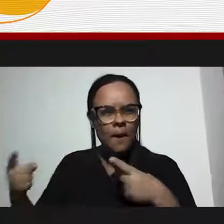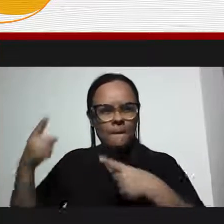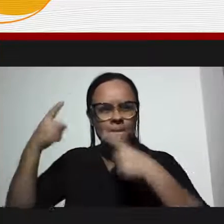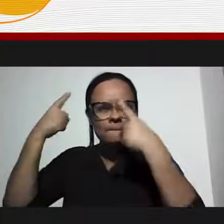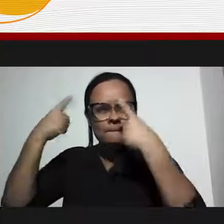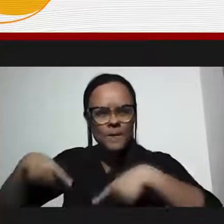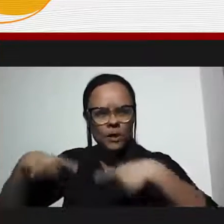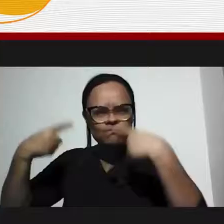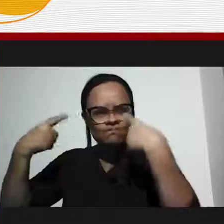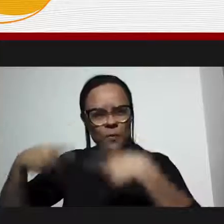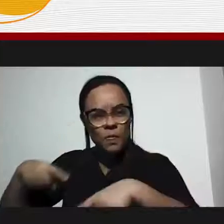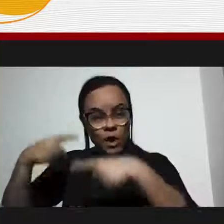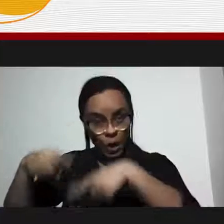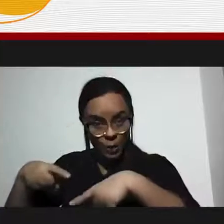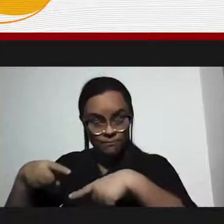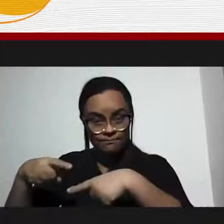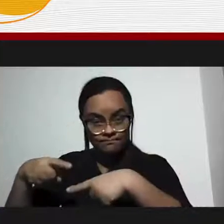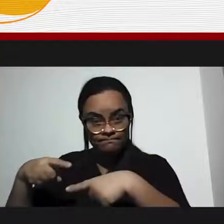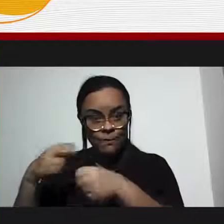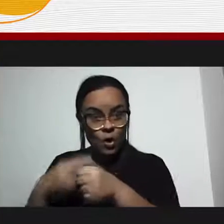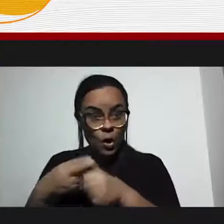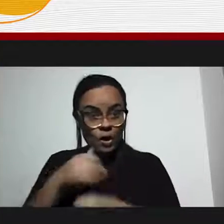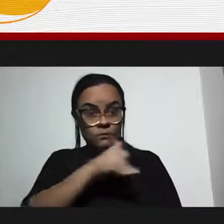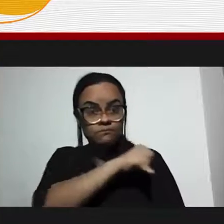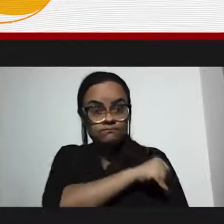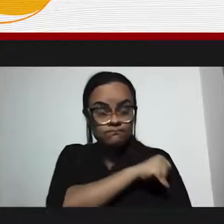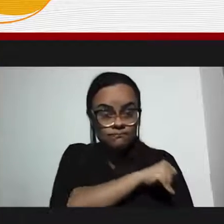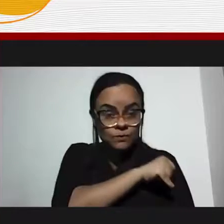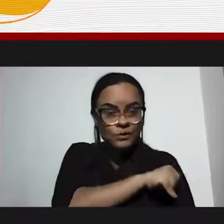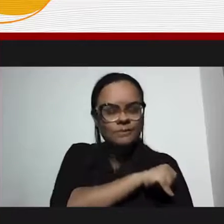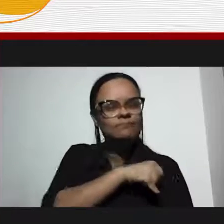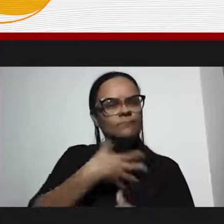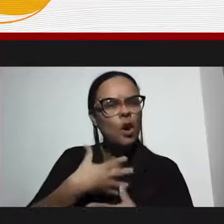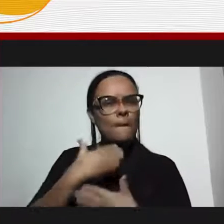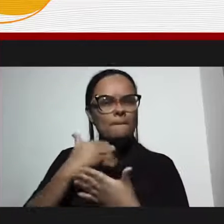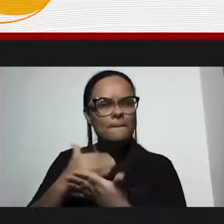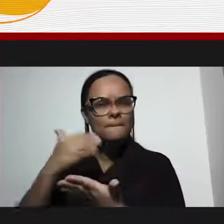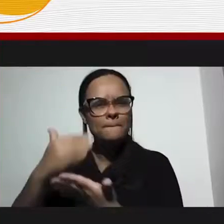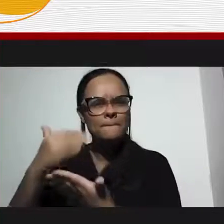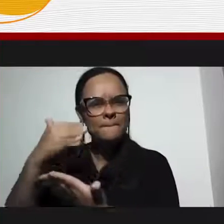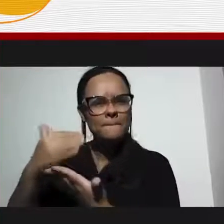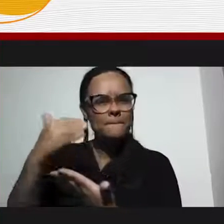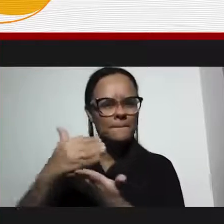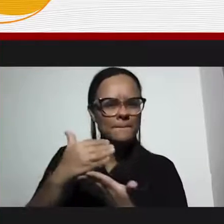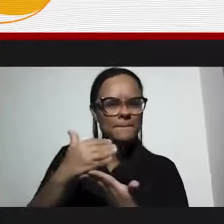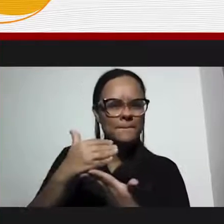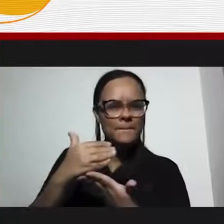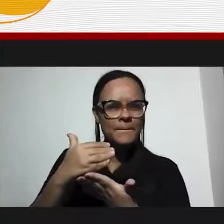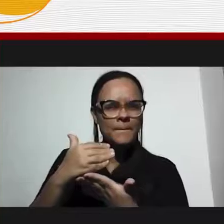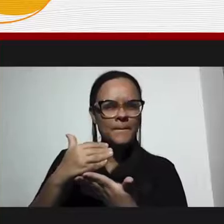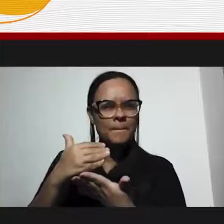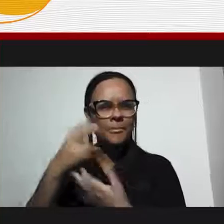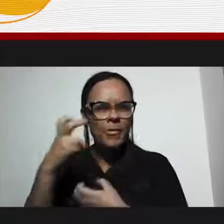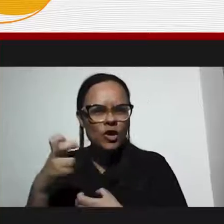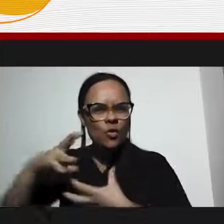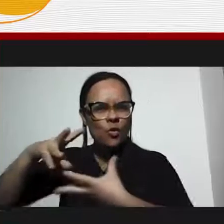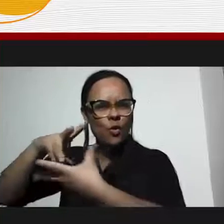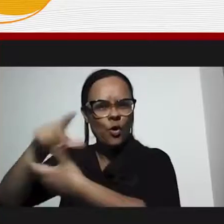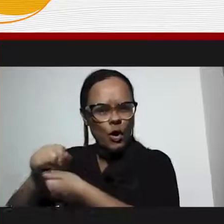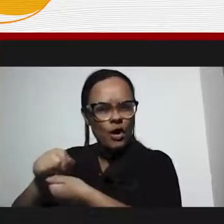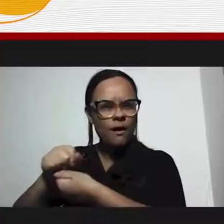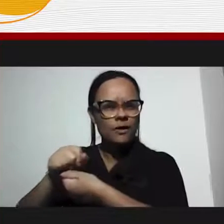Janeiro, cidade que eu estou morando atualmente, e depois daí não parei mais. Depois daí foram 5 mundiais, 5